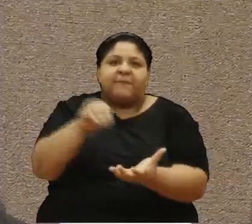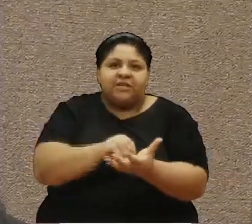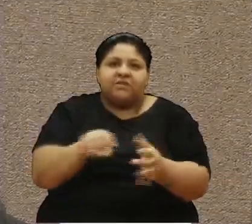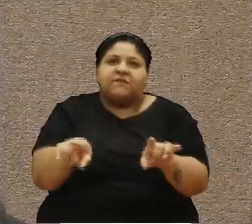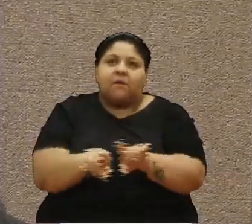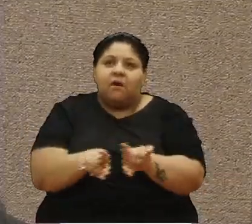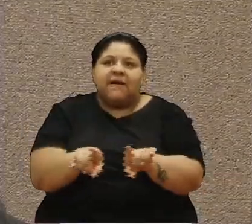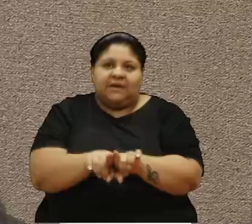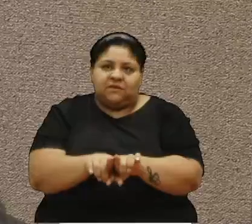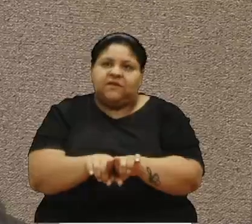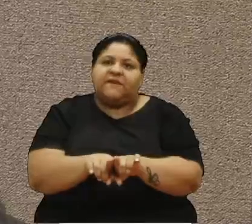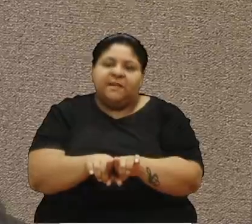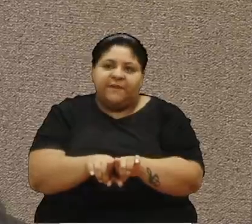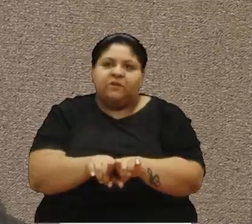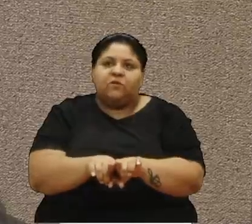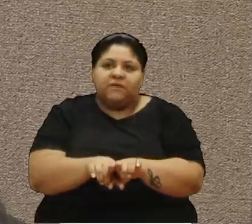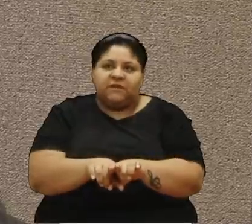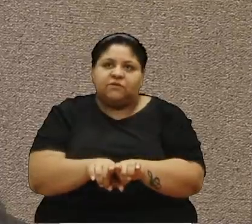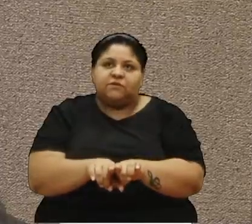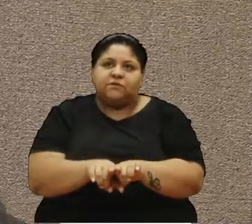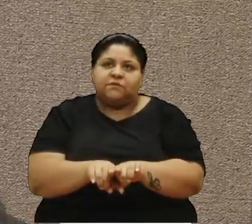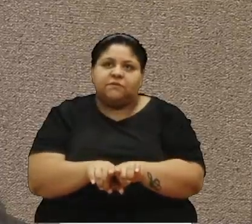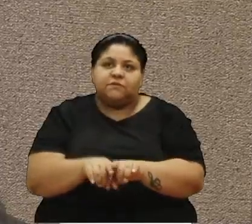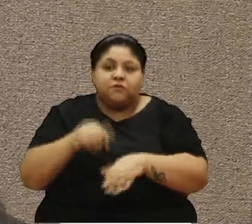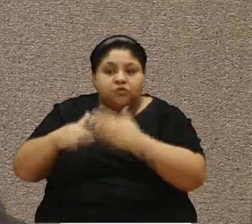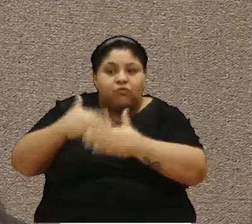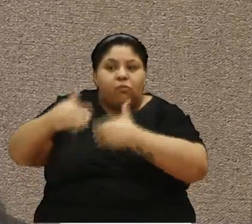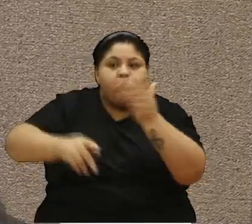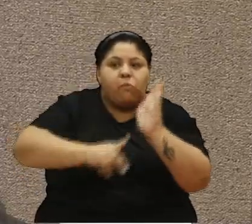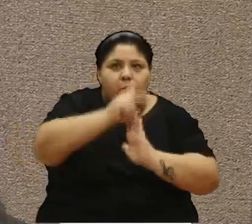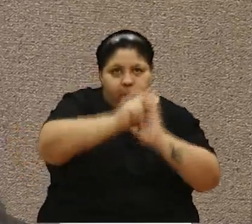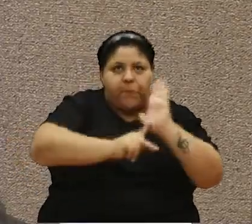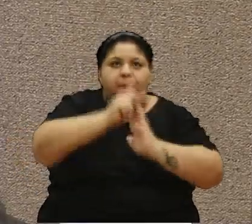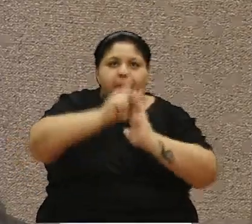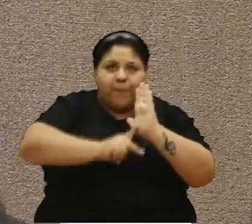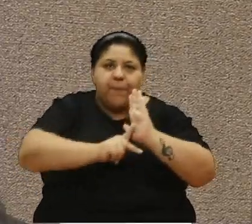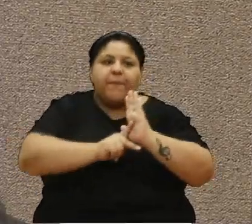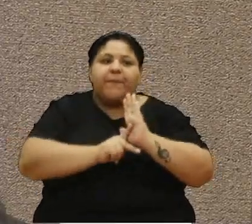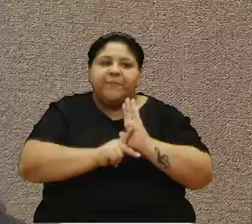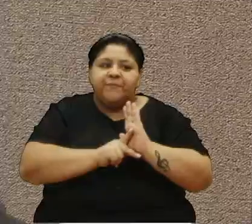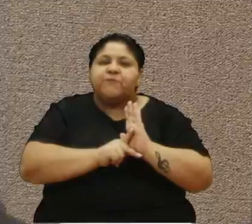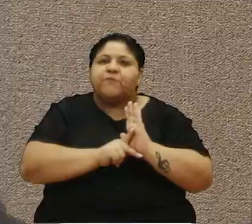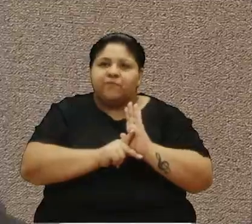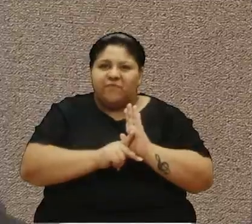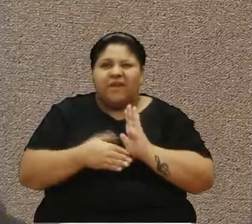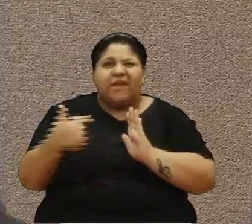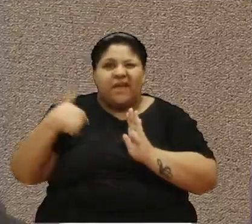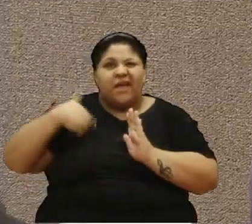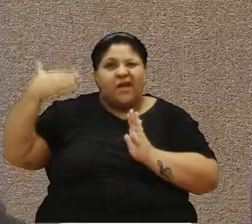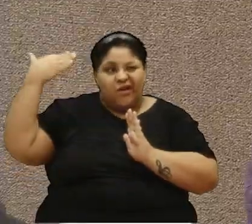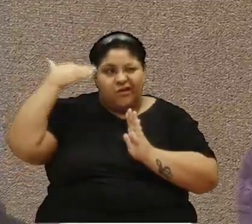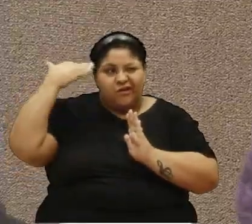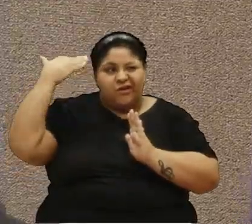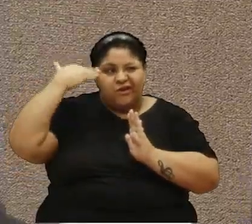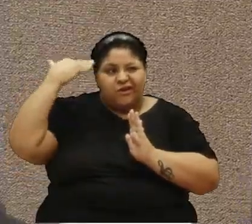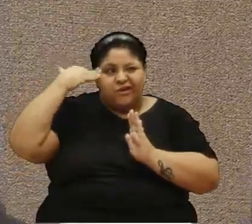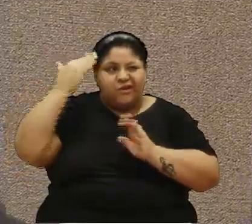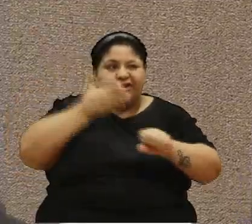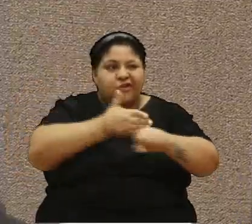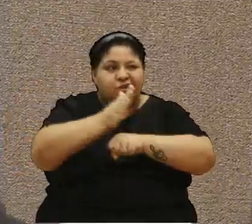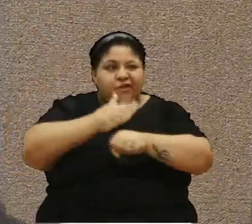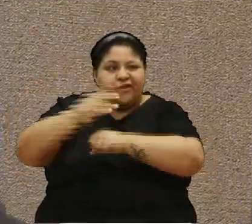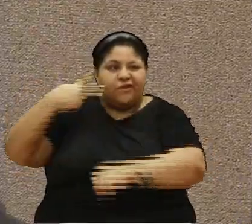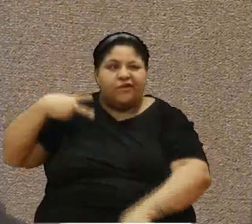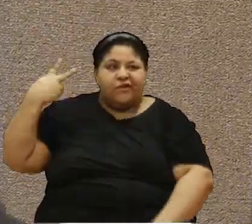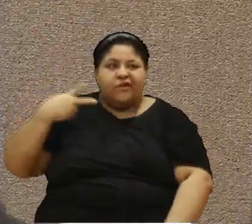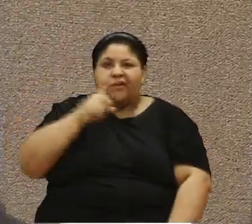porque são essenciais para que a gente dê andamento a projetos que nos envolvam, né? Eu sei que parece que a participação dos vereadores